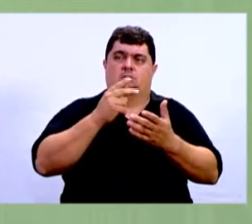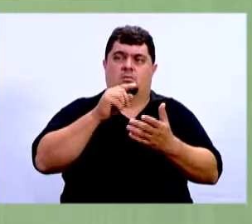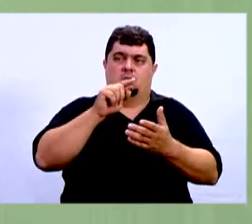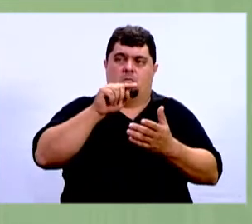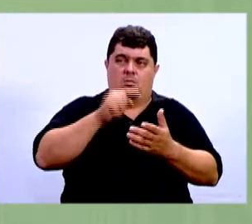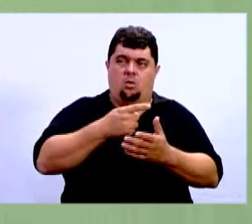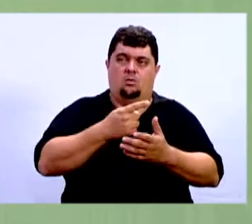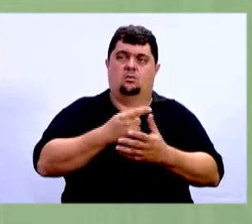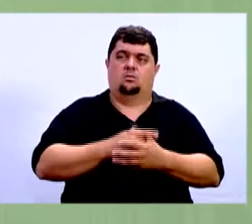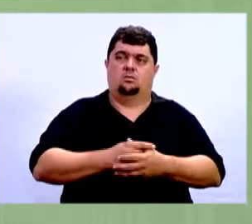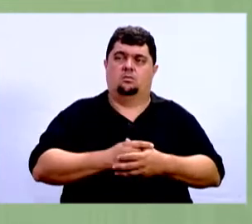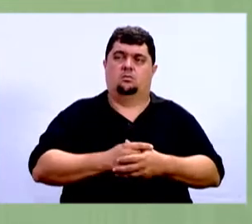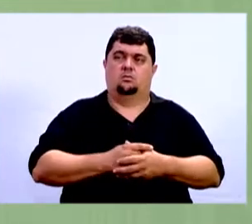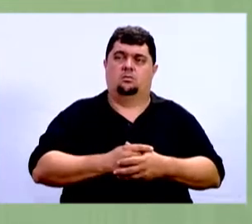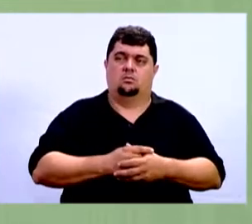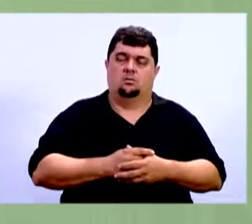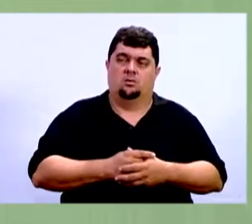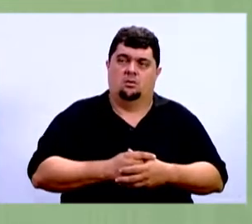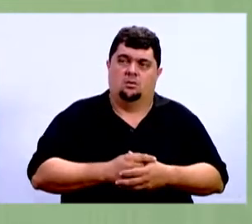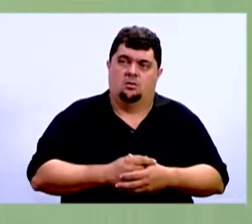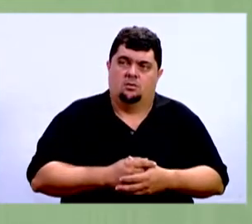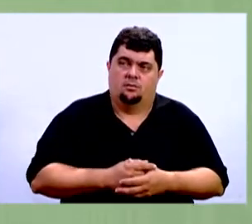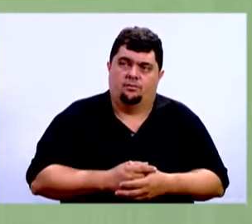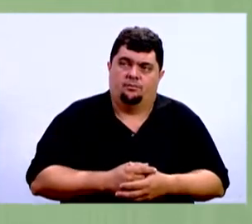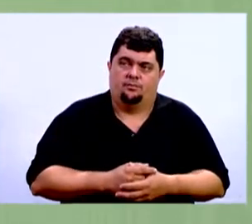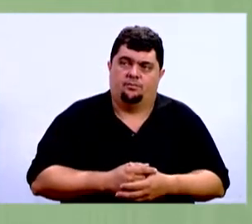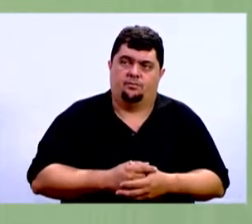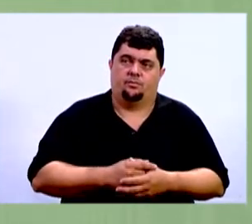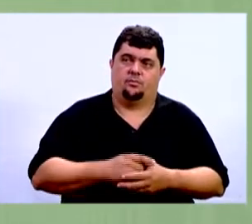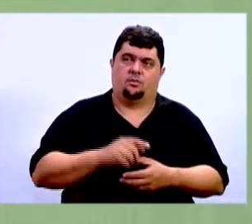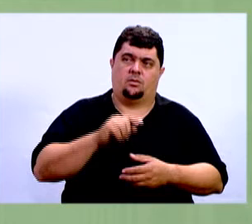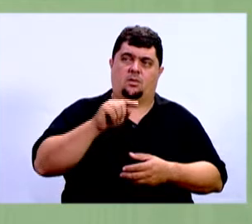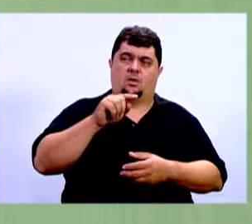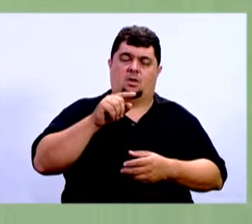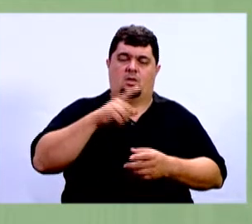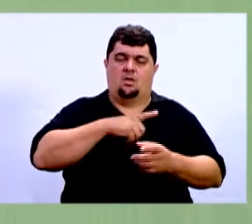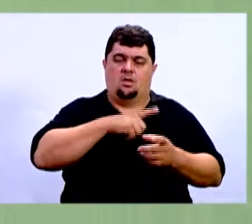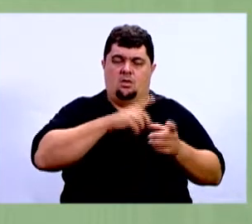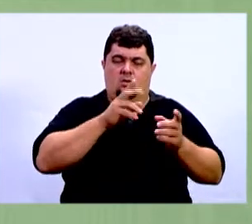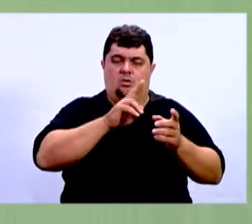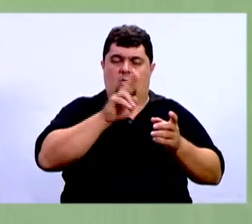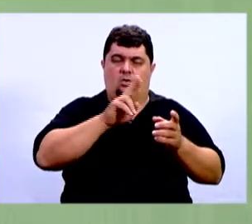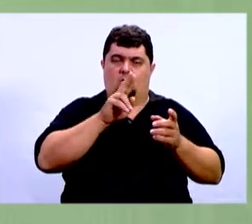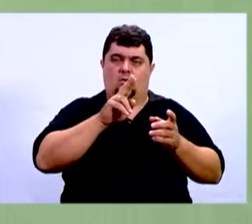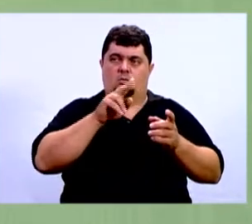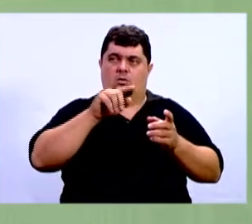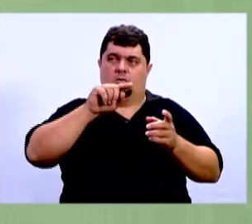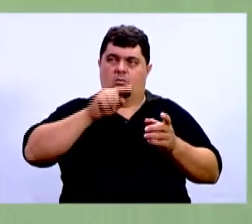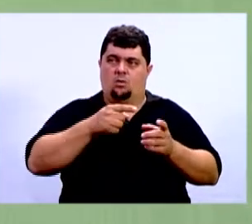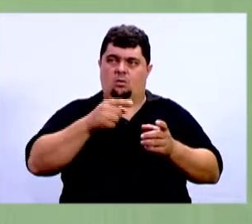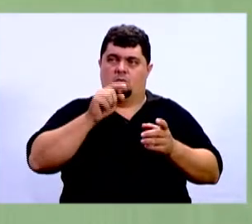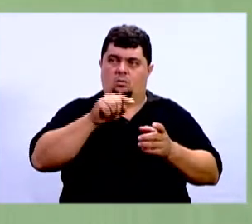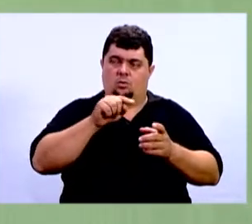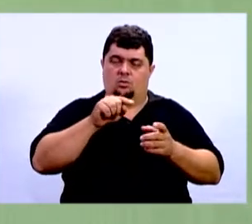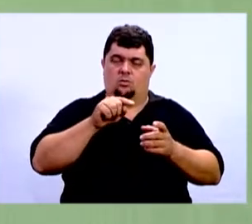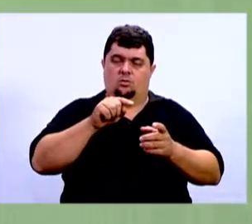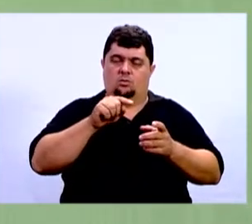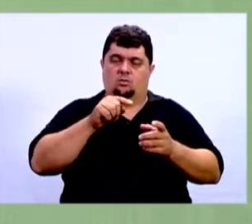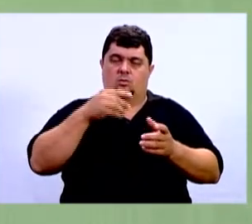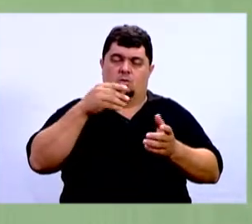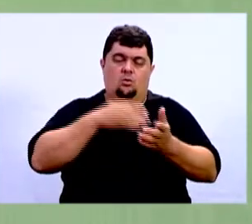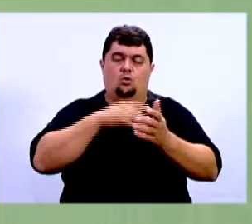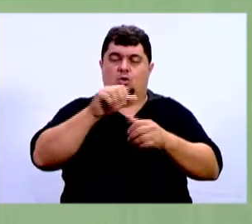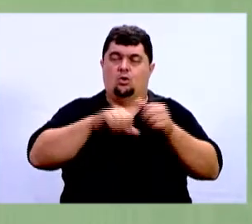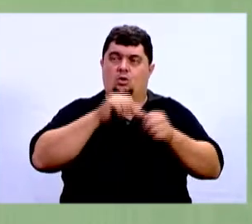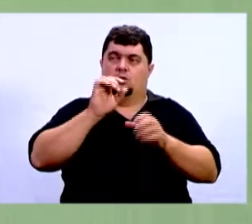ponto. Da obra para a edição, a separação é um ponto. Da edição para o local, a separação é em ponto. E o que muda